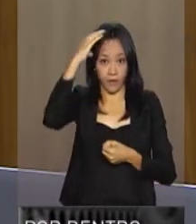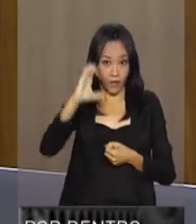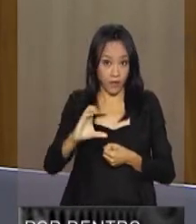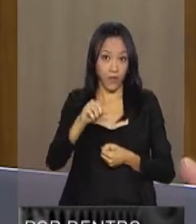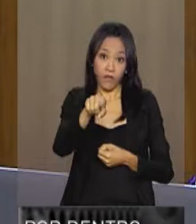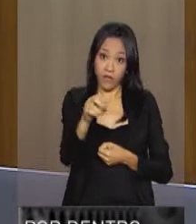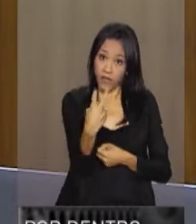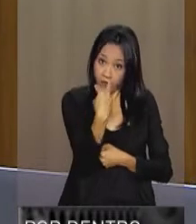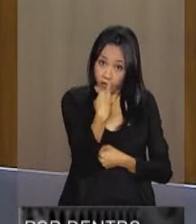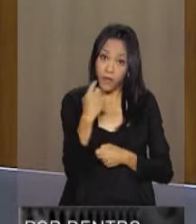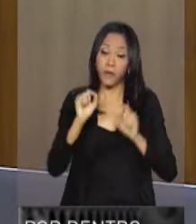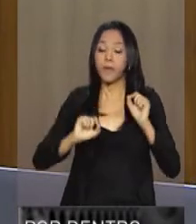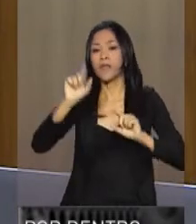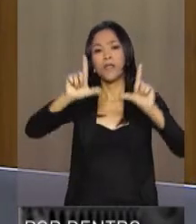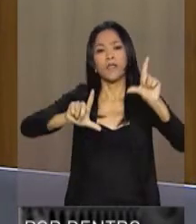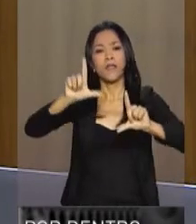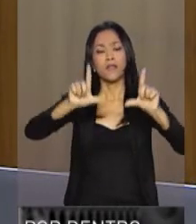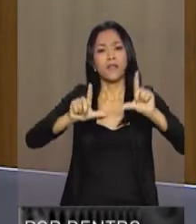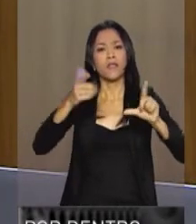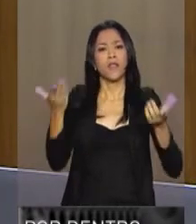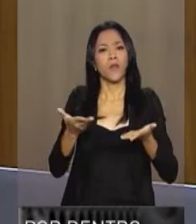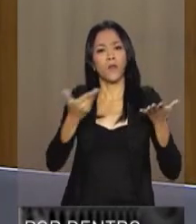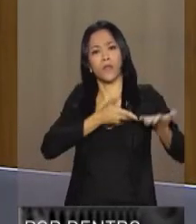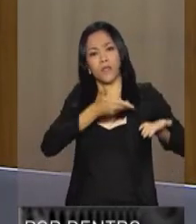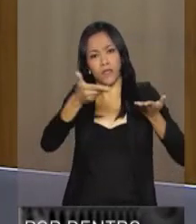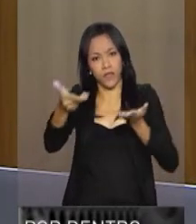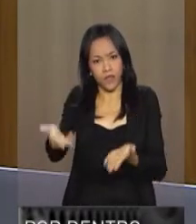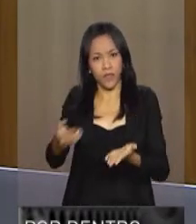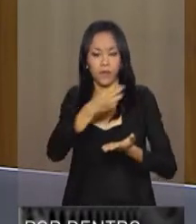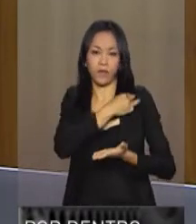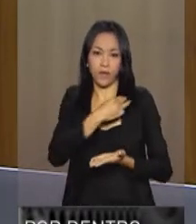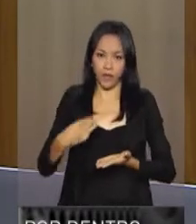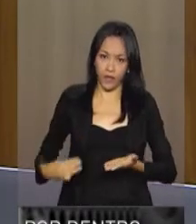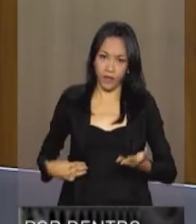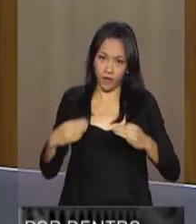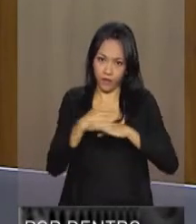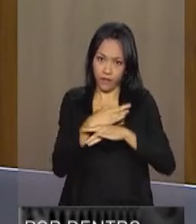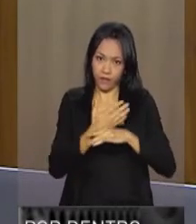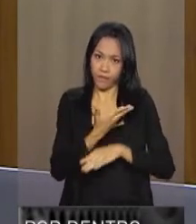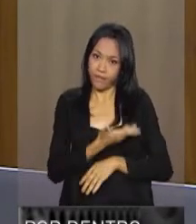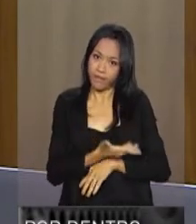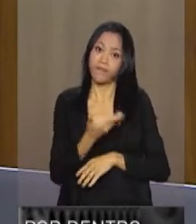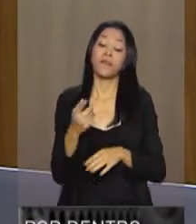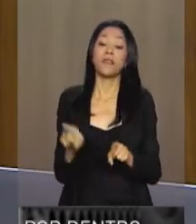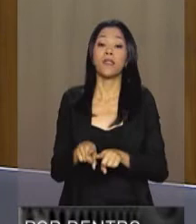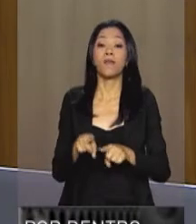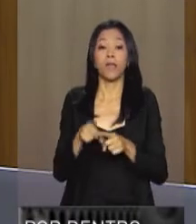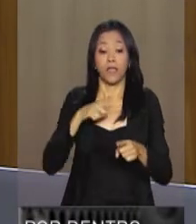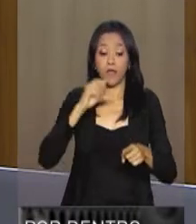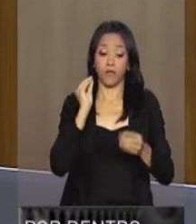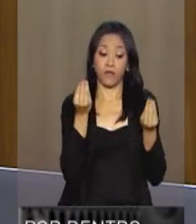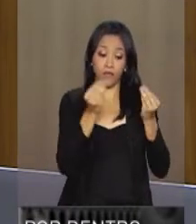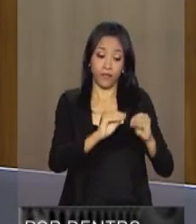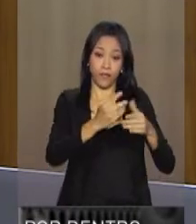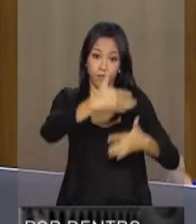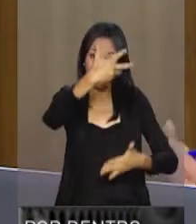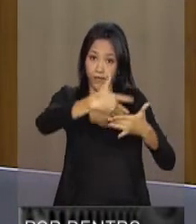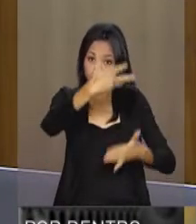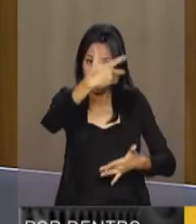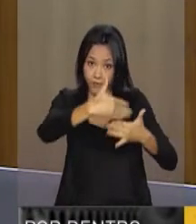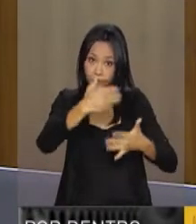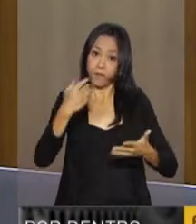dentro do governo que hoje recebe o ministro das cidades alexandre baldy estamos ao vivo também pela página do facebook do ministério das cidades